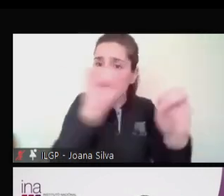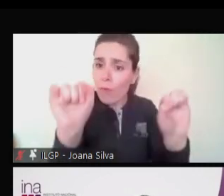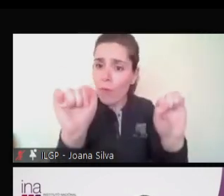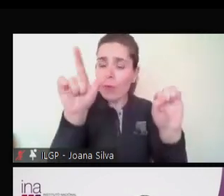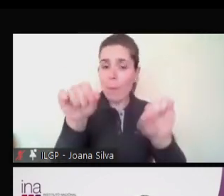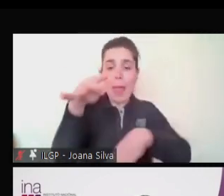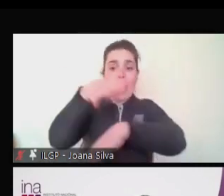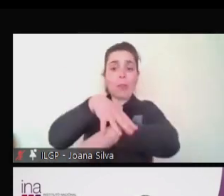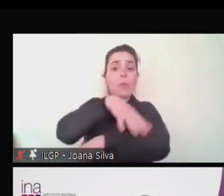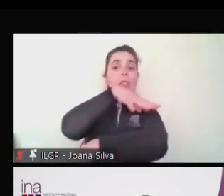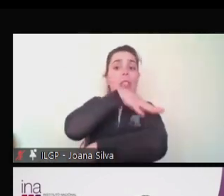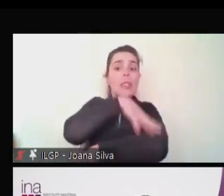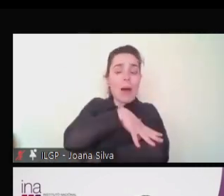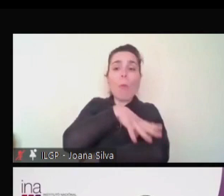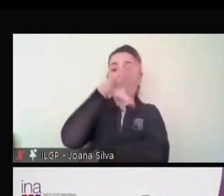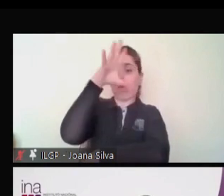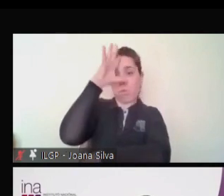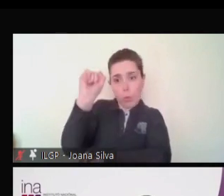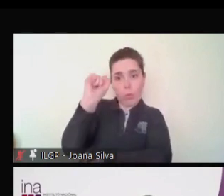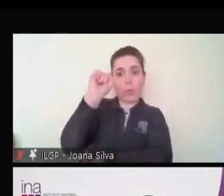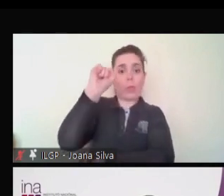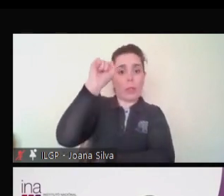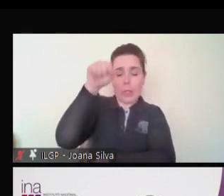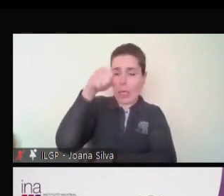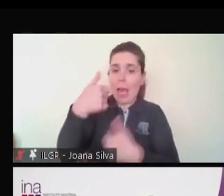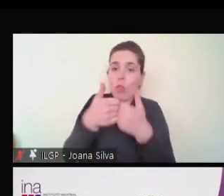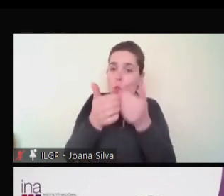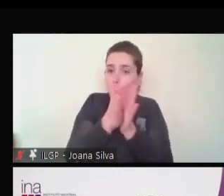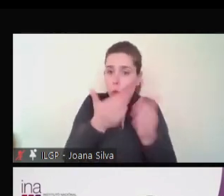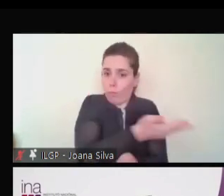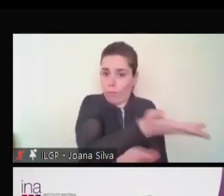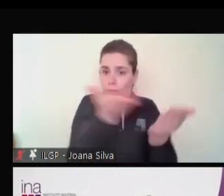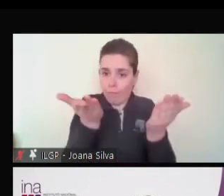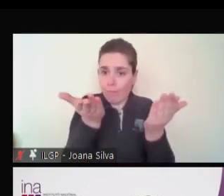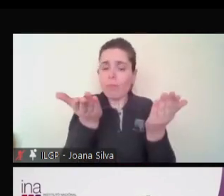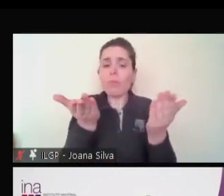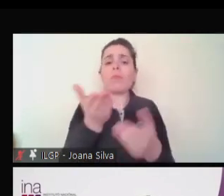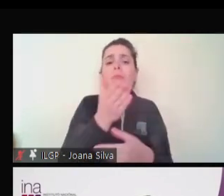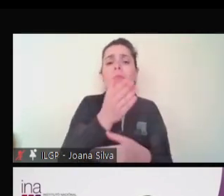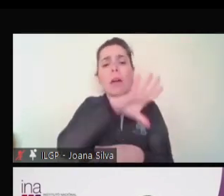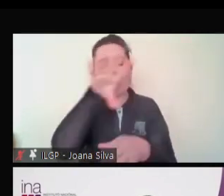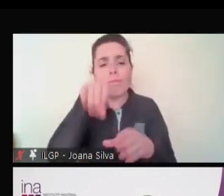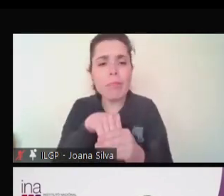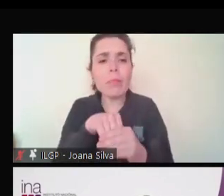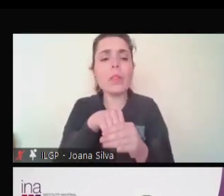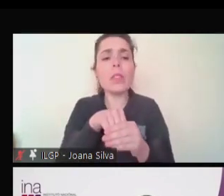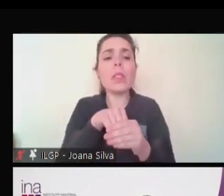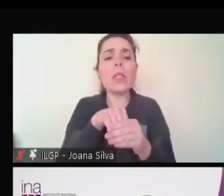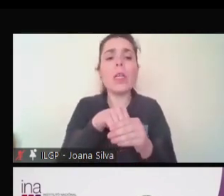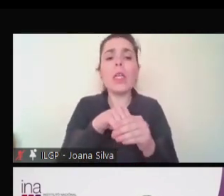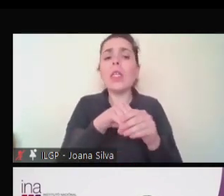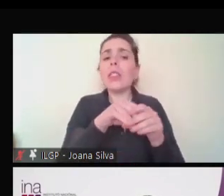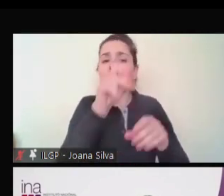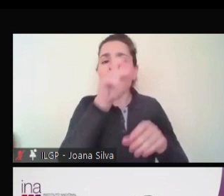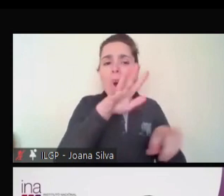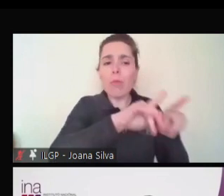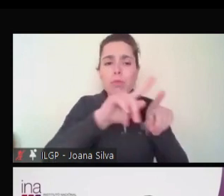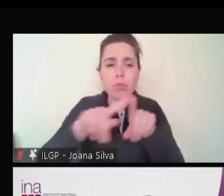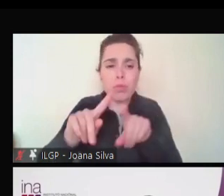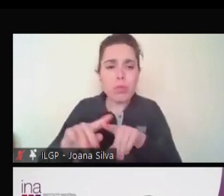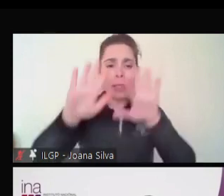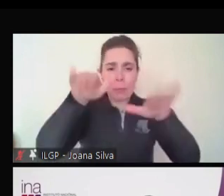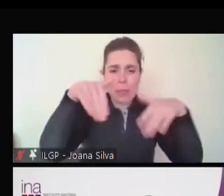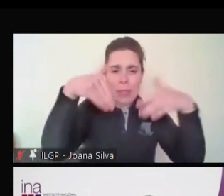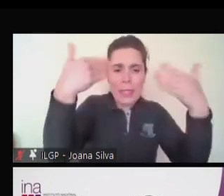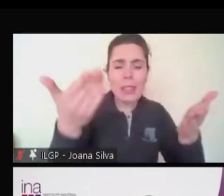administração, não é nosso é de todos nós, já agrega um conjunto de várias dimensões, de princípios, como eu